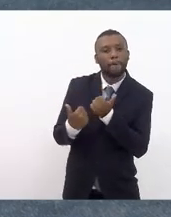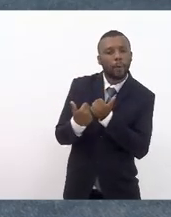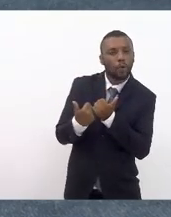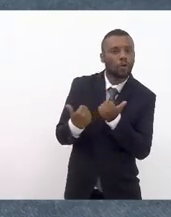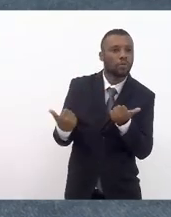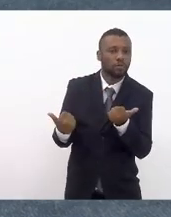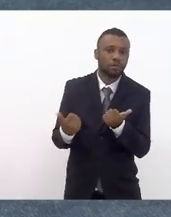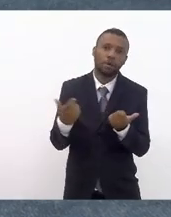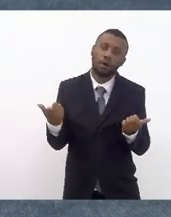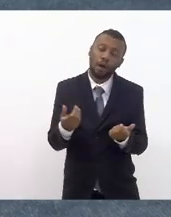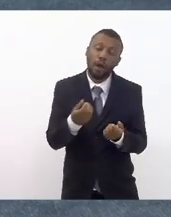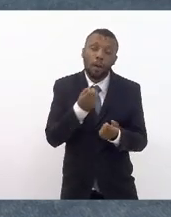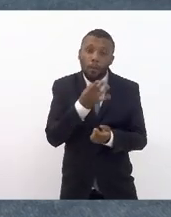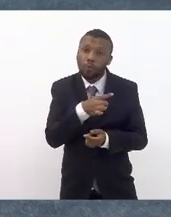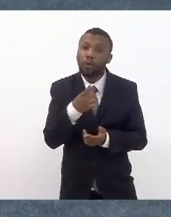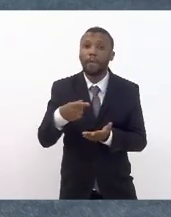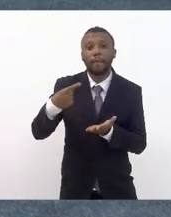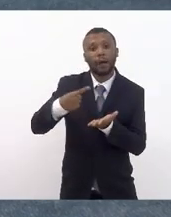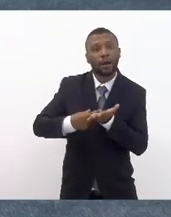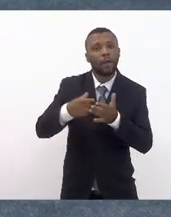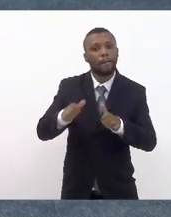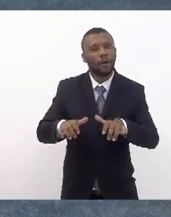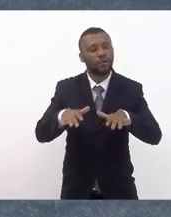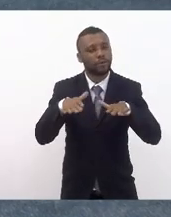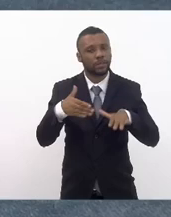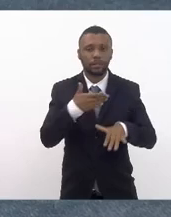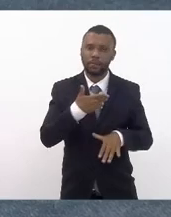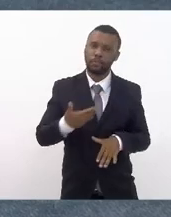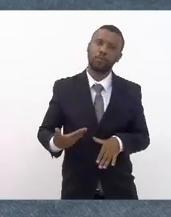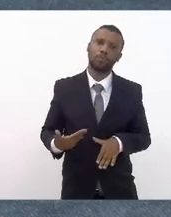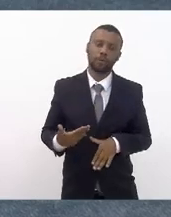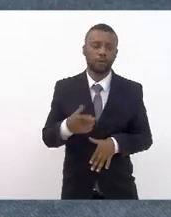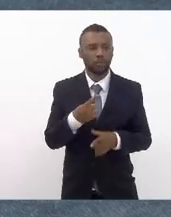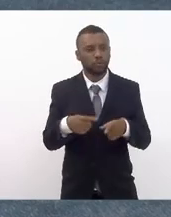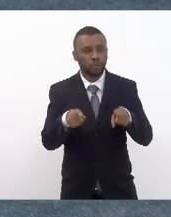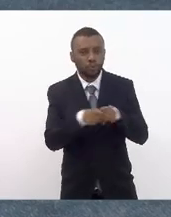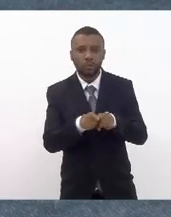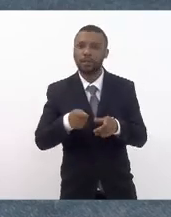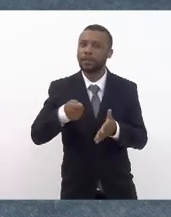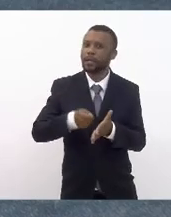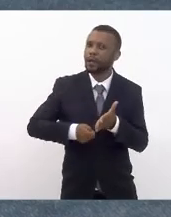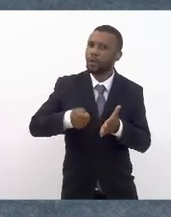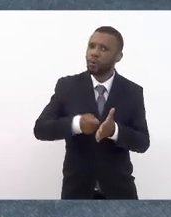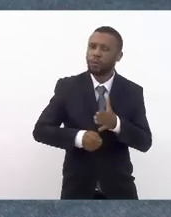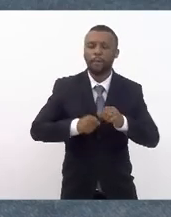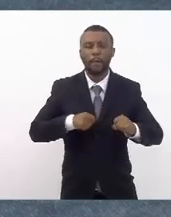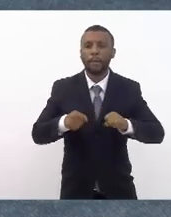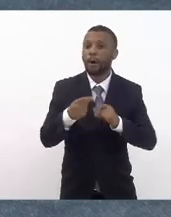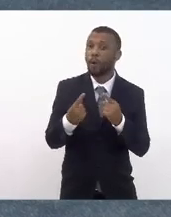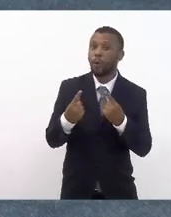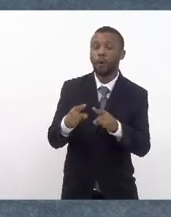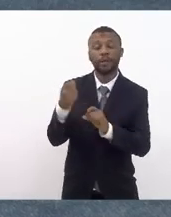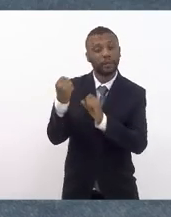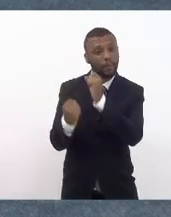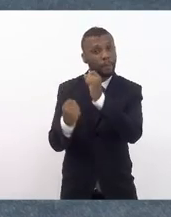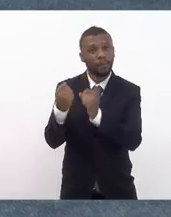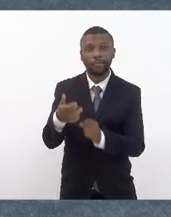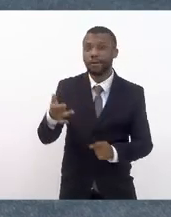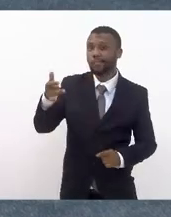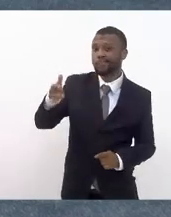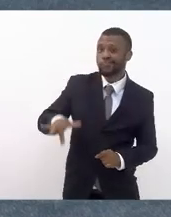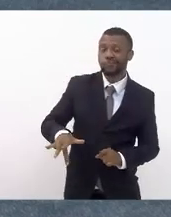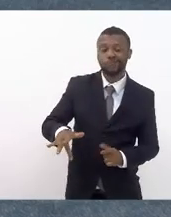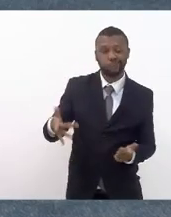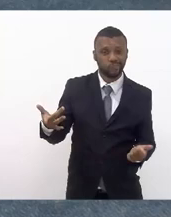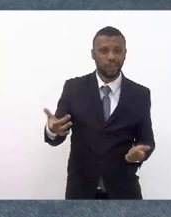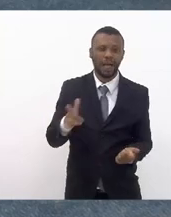uma audiência pública. Quero dizer que estou junto com a senhora nessa luta contra essa empresa que vem fazendo um péssimo serviço. É vazamento de água